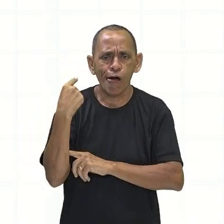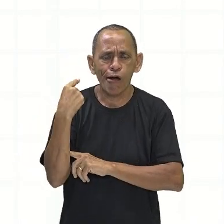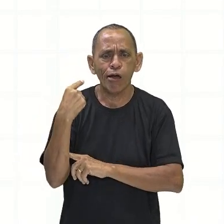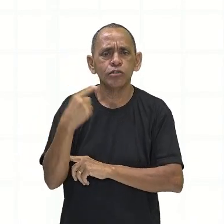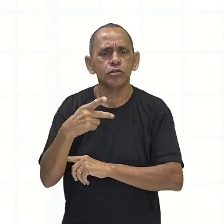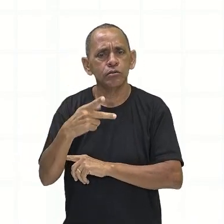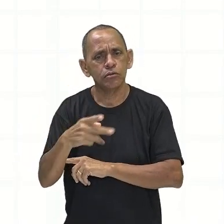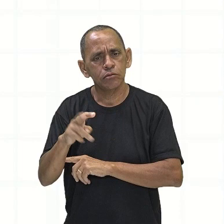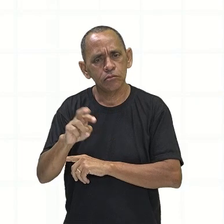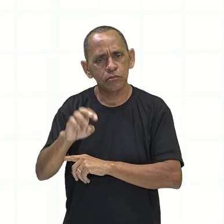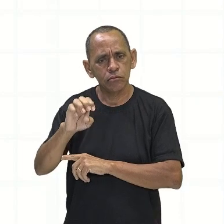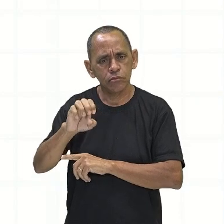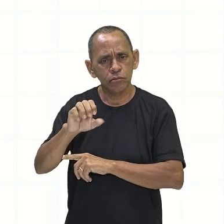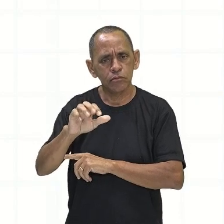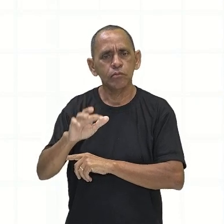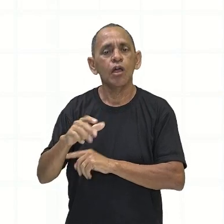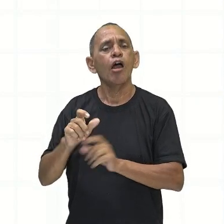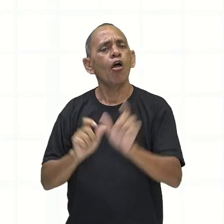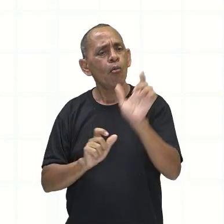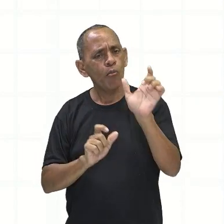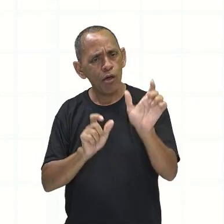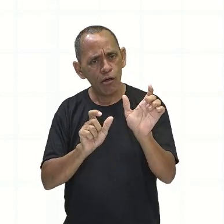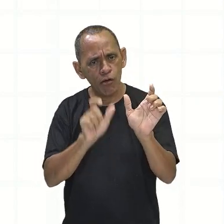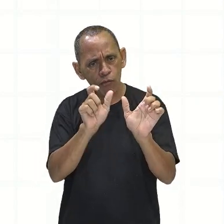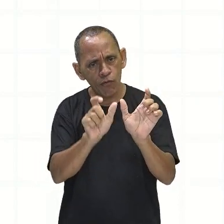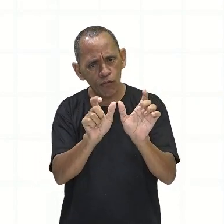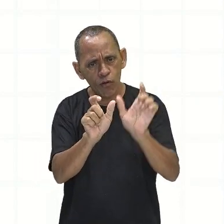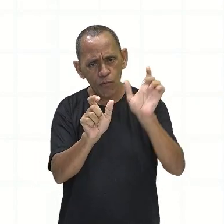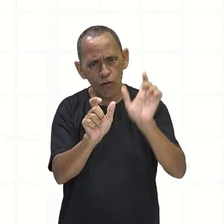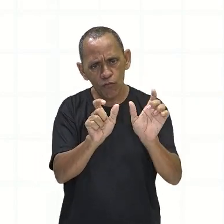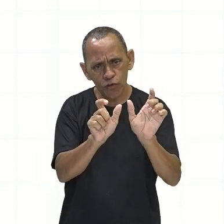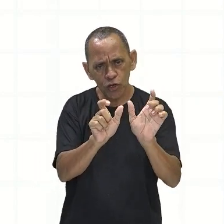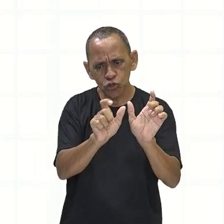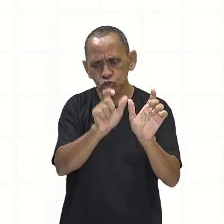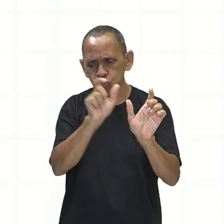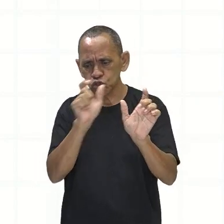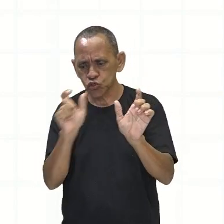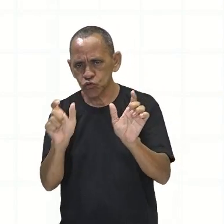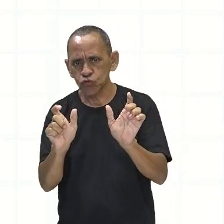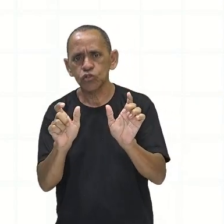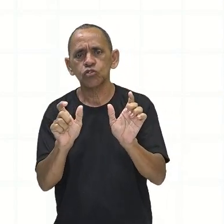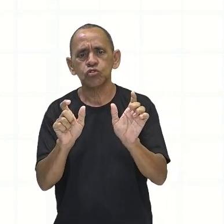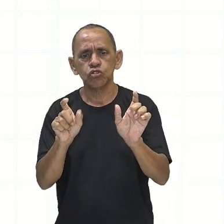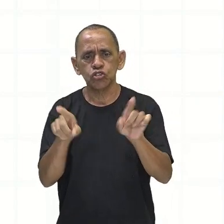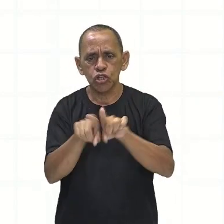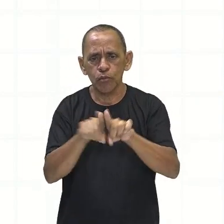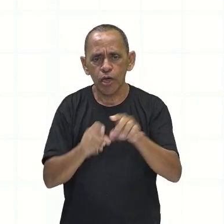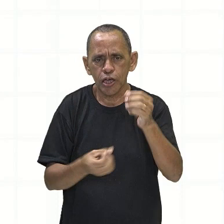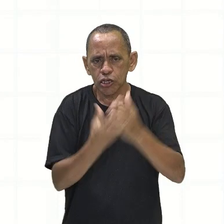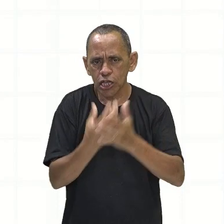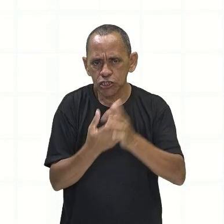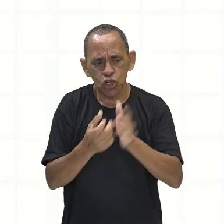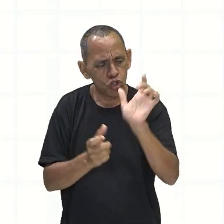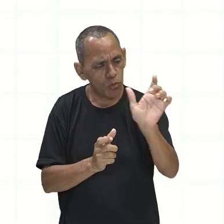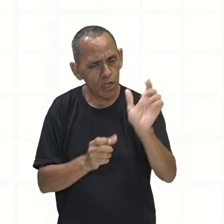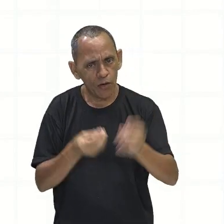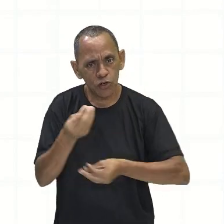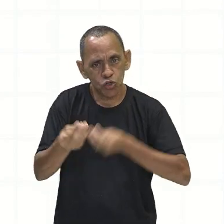prefixo, muito bem, sufixo, formação de palavras. Então temos aqui, ó,